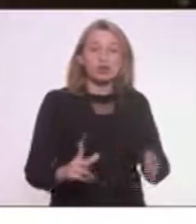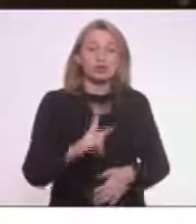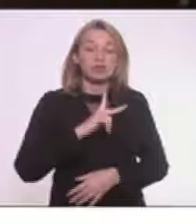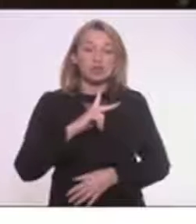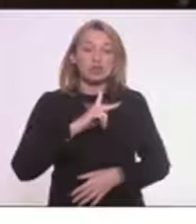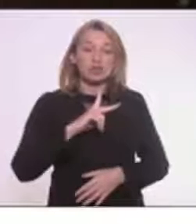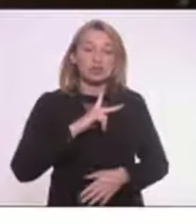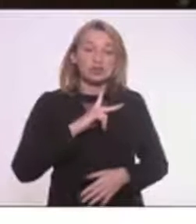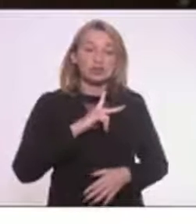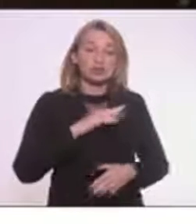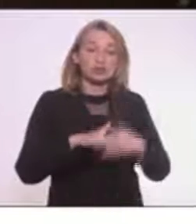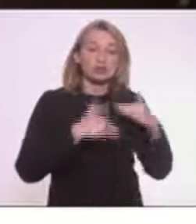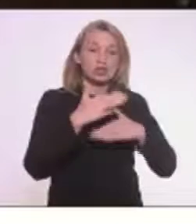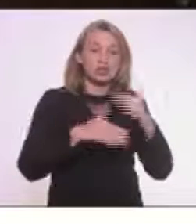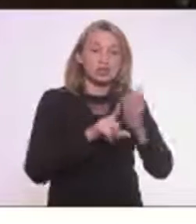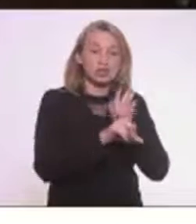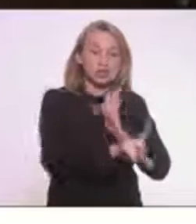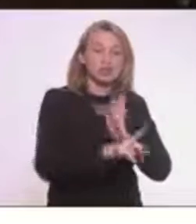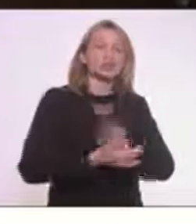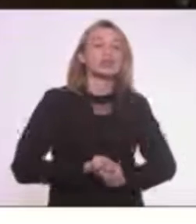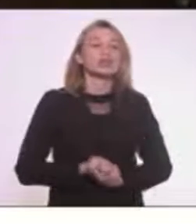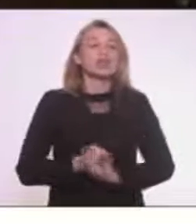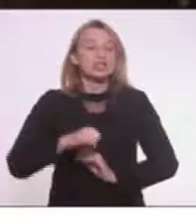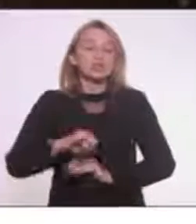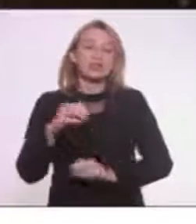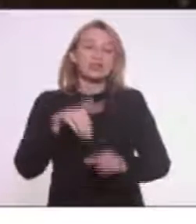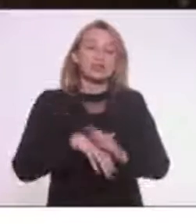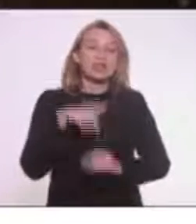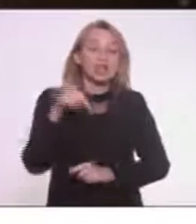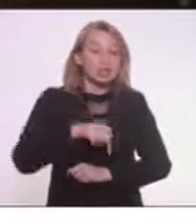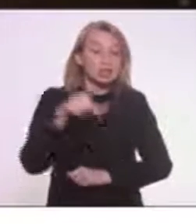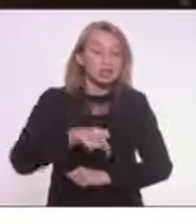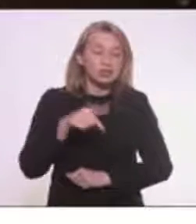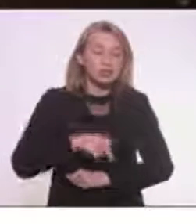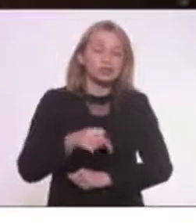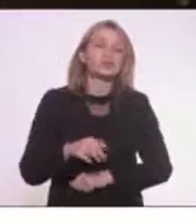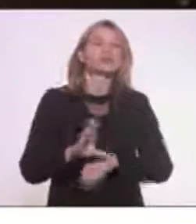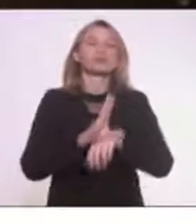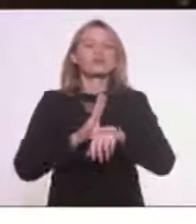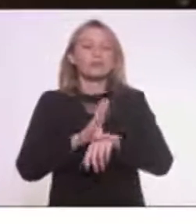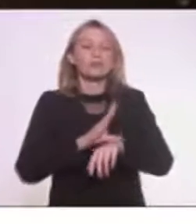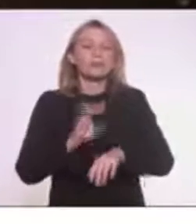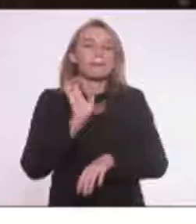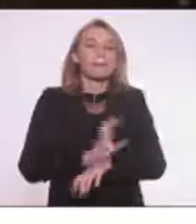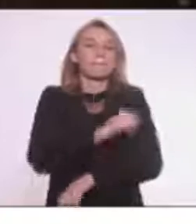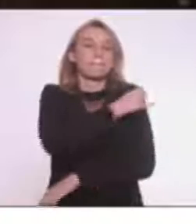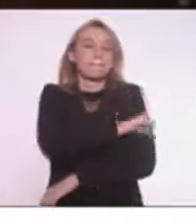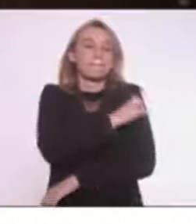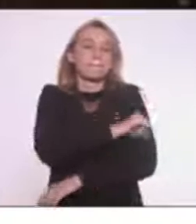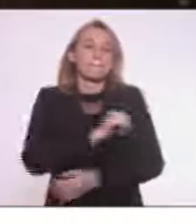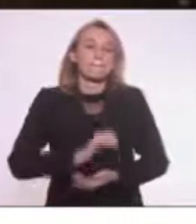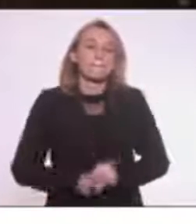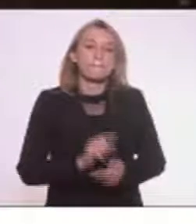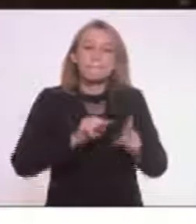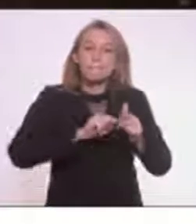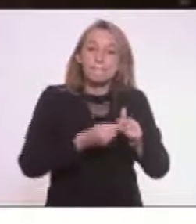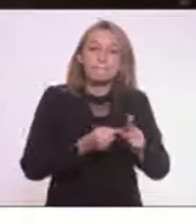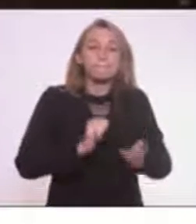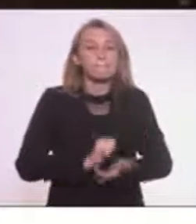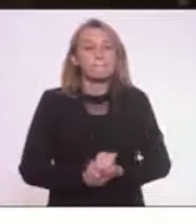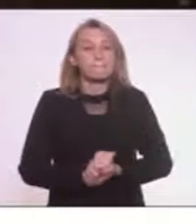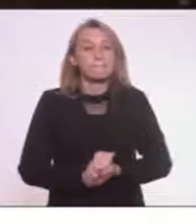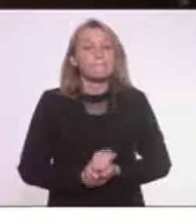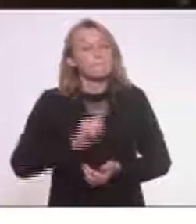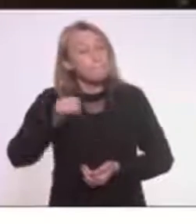processo legislativo. Se está votando aqui que a Constituição do Estado do Rio de Janeiro foi modificada.